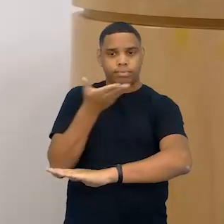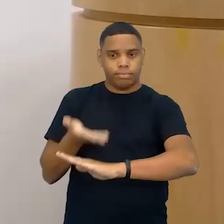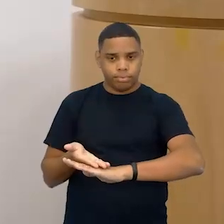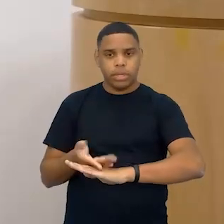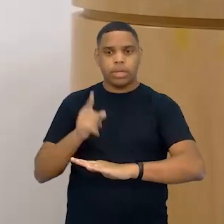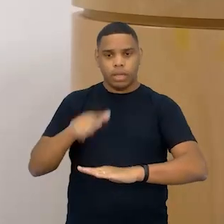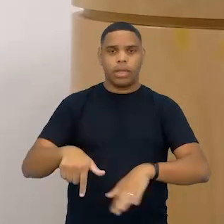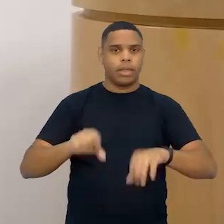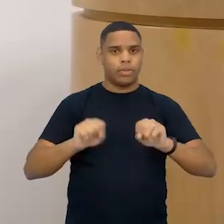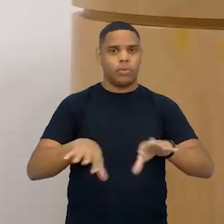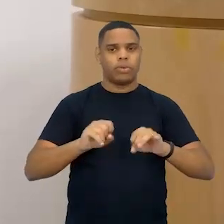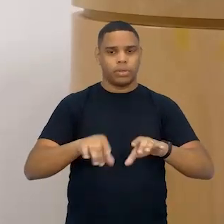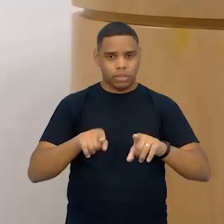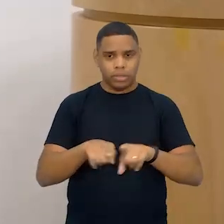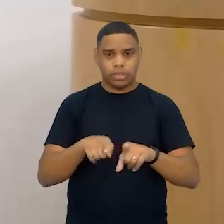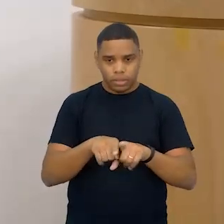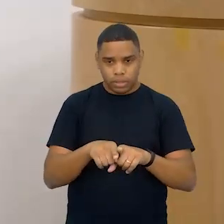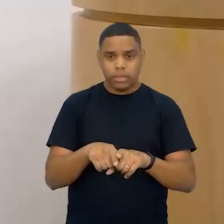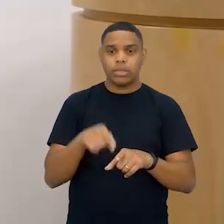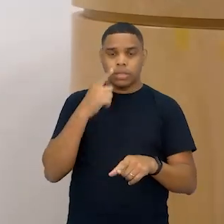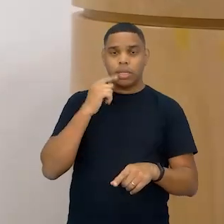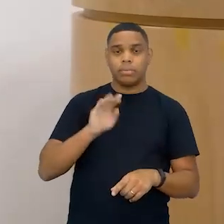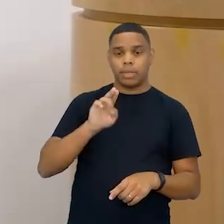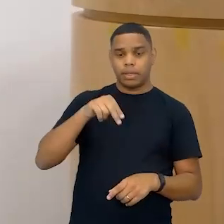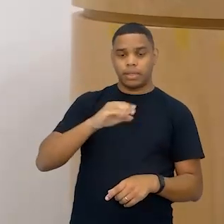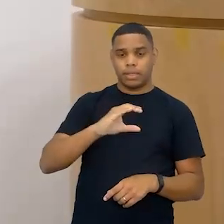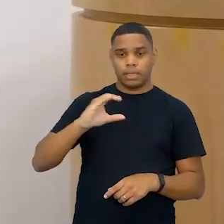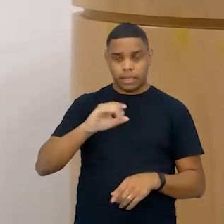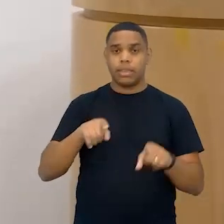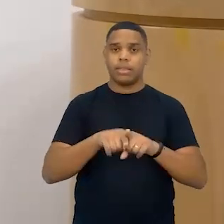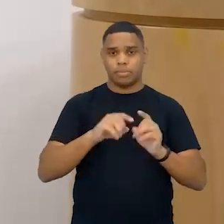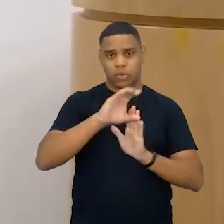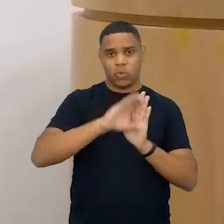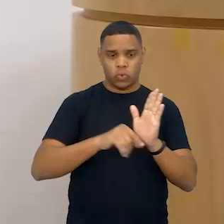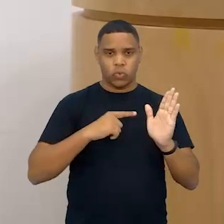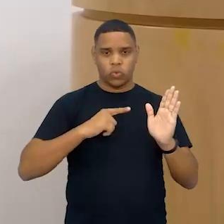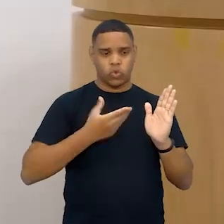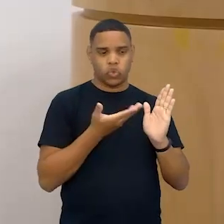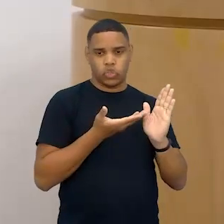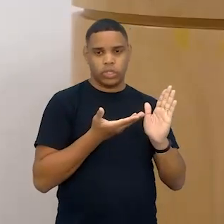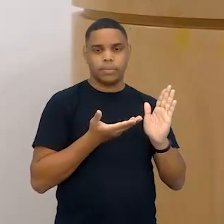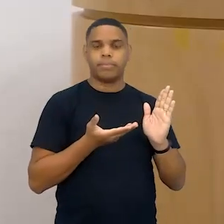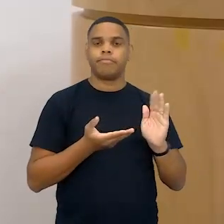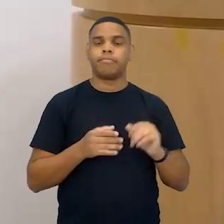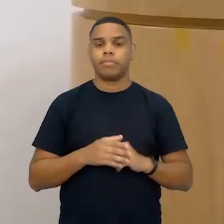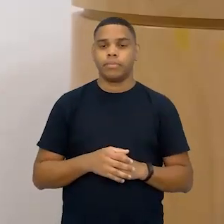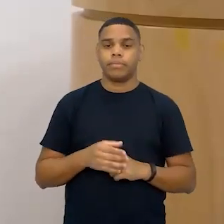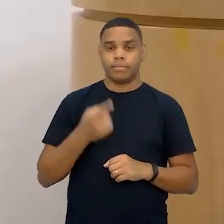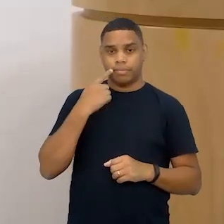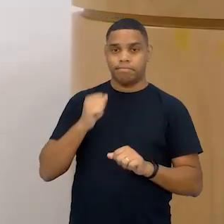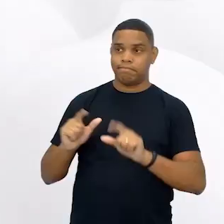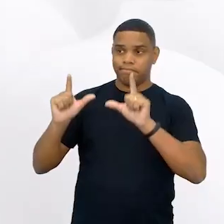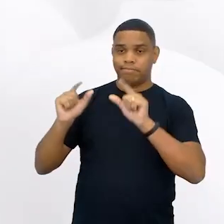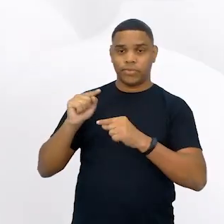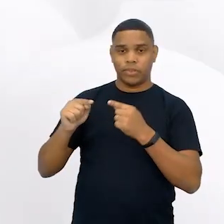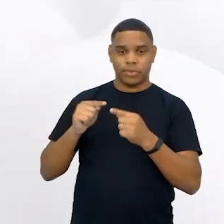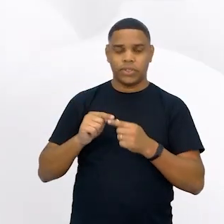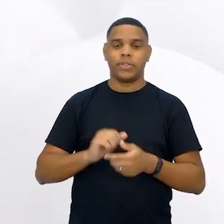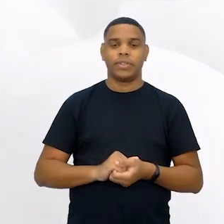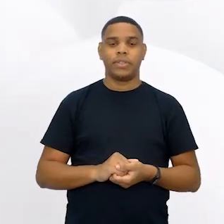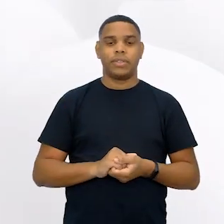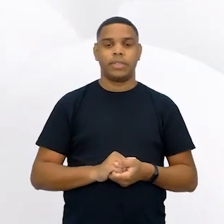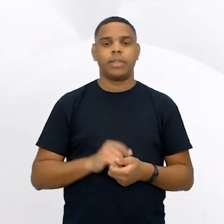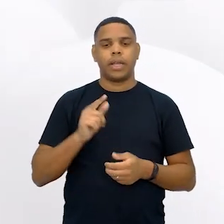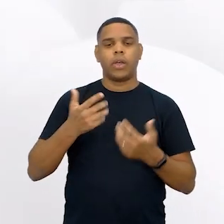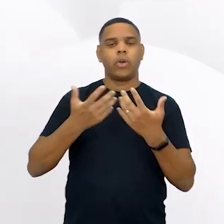de educação integral que está presente na BNCC e no currículo, tá certo? E aí, de novo, na tela, o objetivo, que